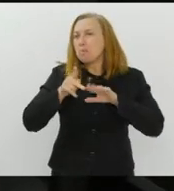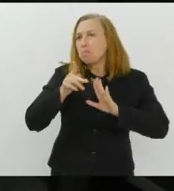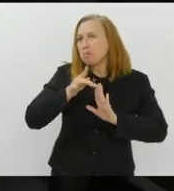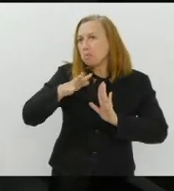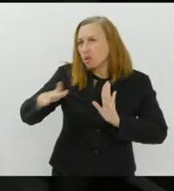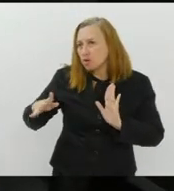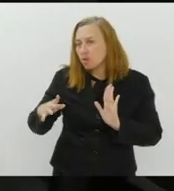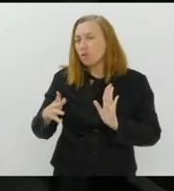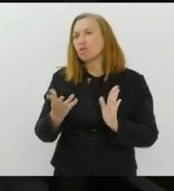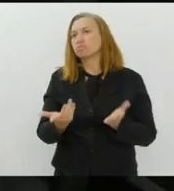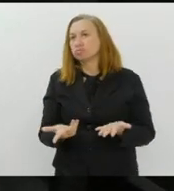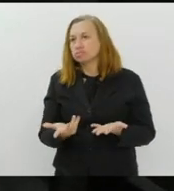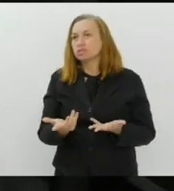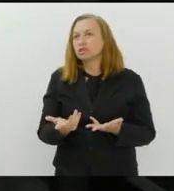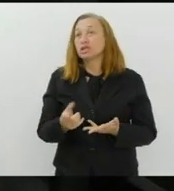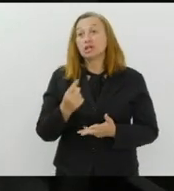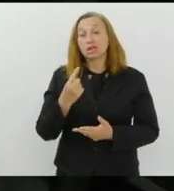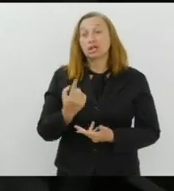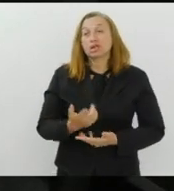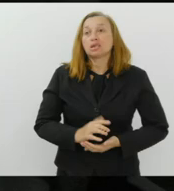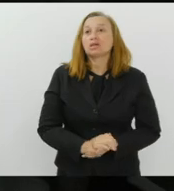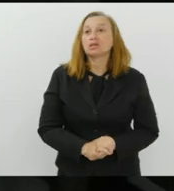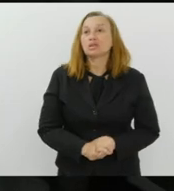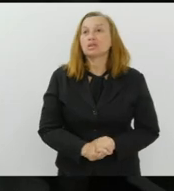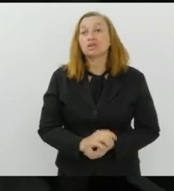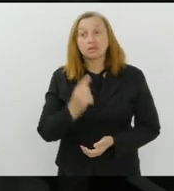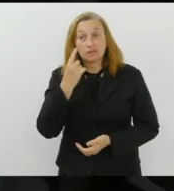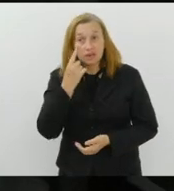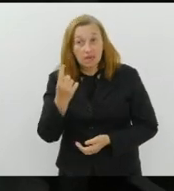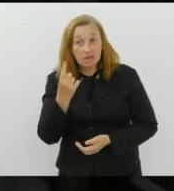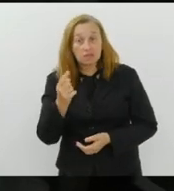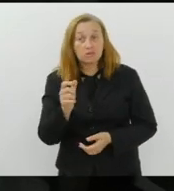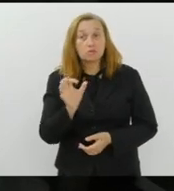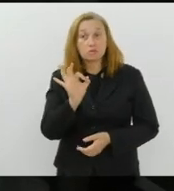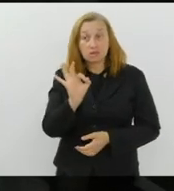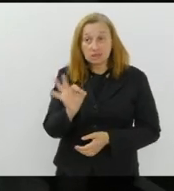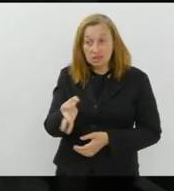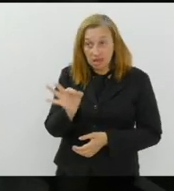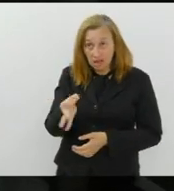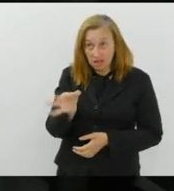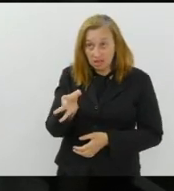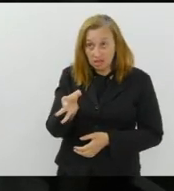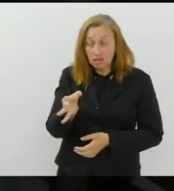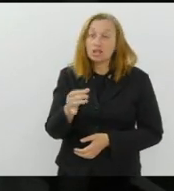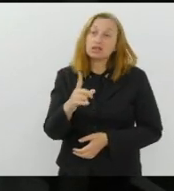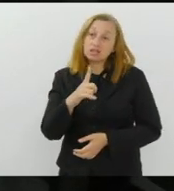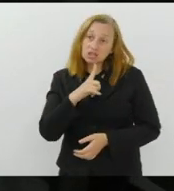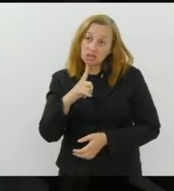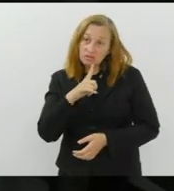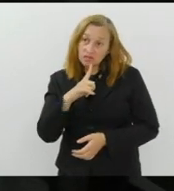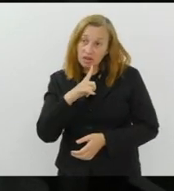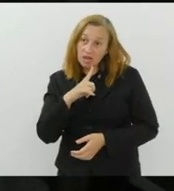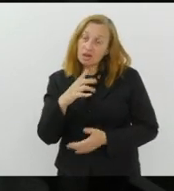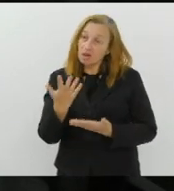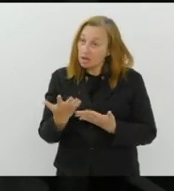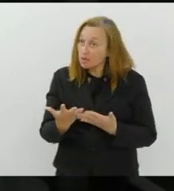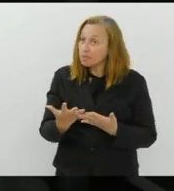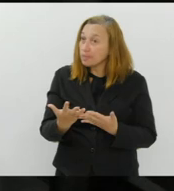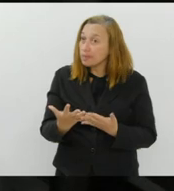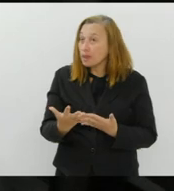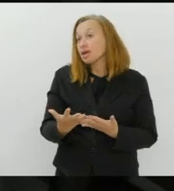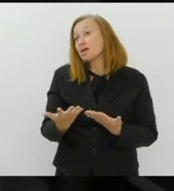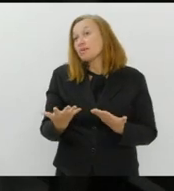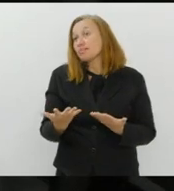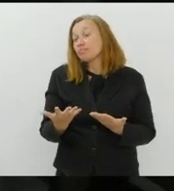que considerem essa situação específica, se de fato estiver aí instilada